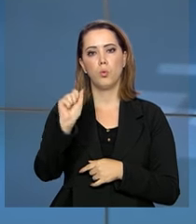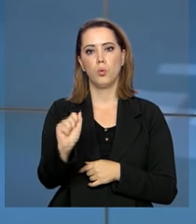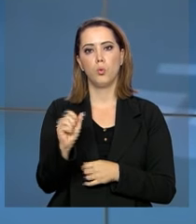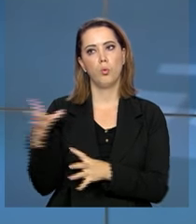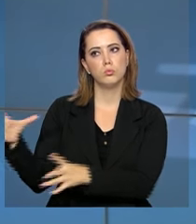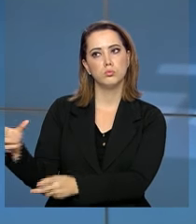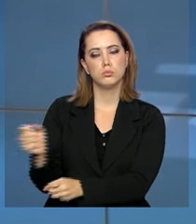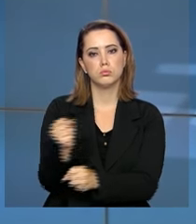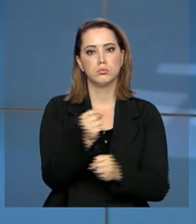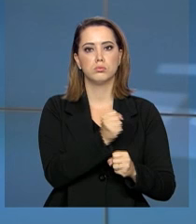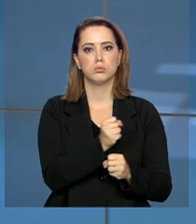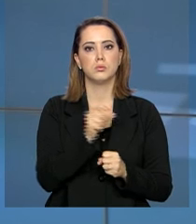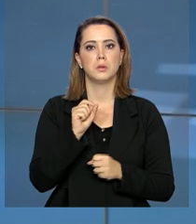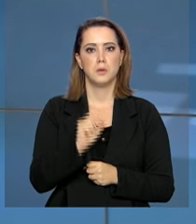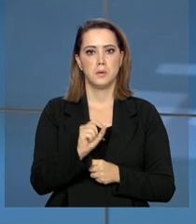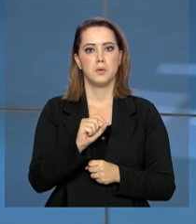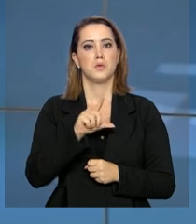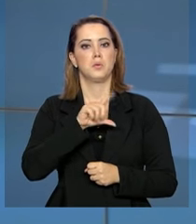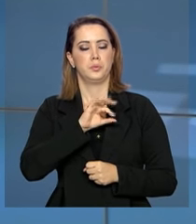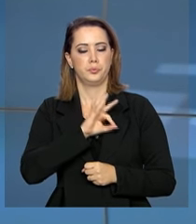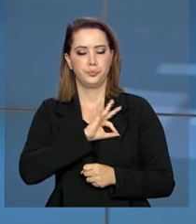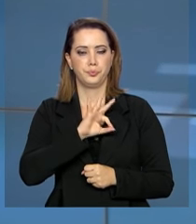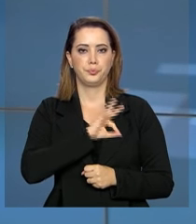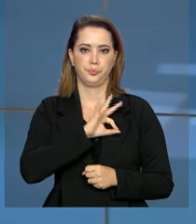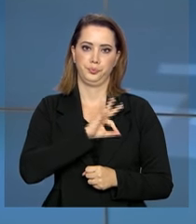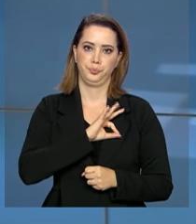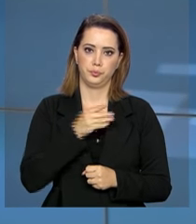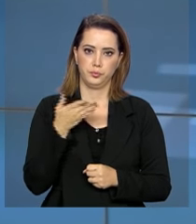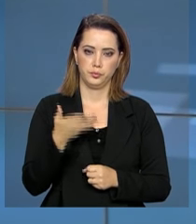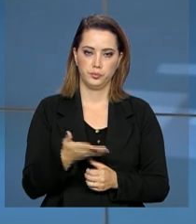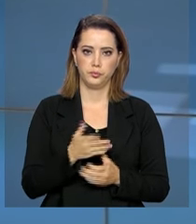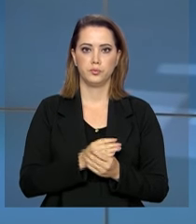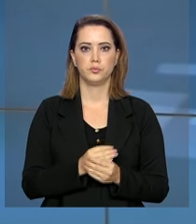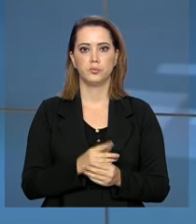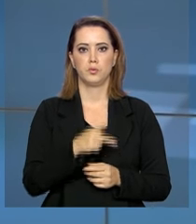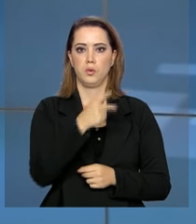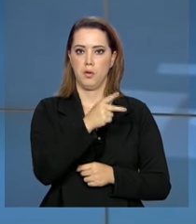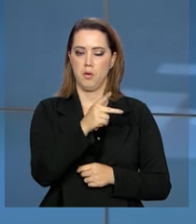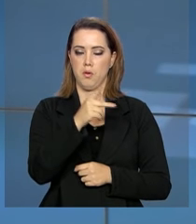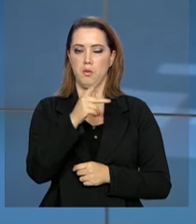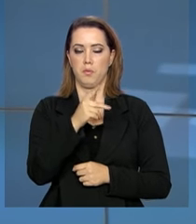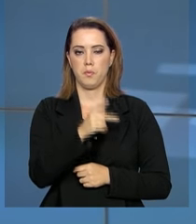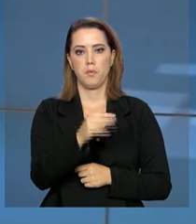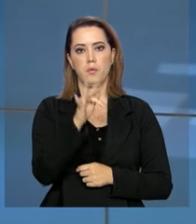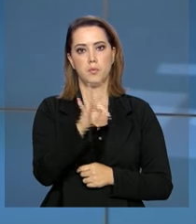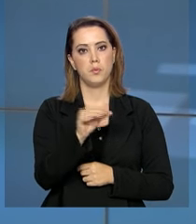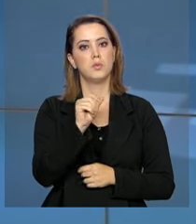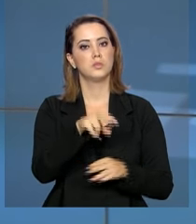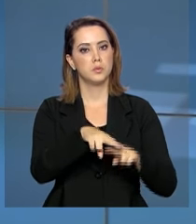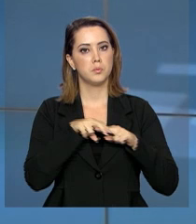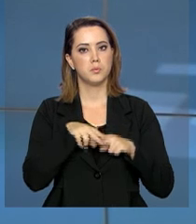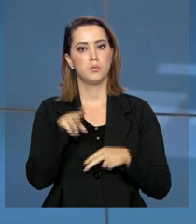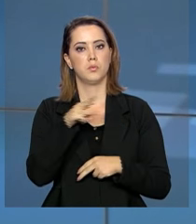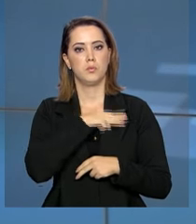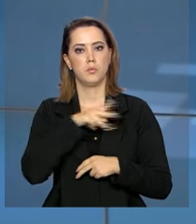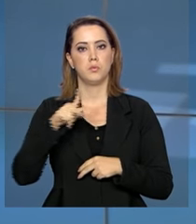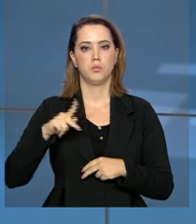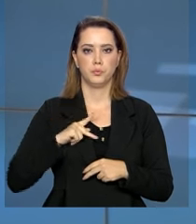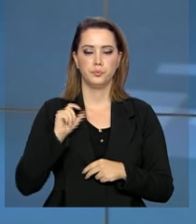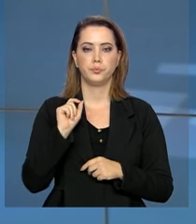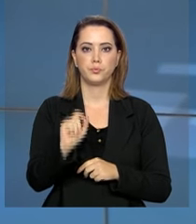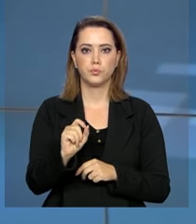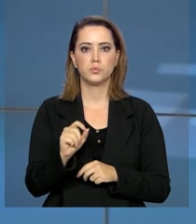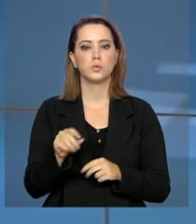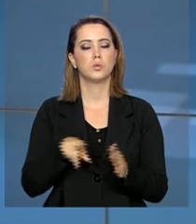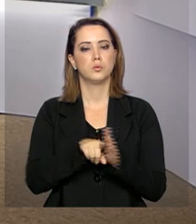República, Luiz Inácio Lula da Silva, que foi conduzido coercitivamente à Polícia Federal, a pedido do Ministério Público, no âmbito da